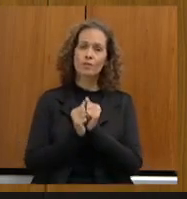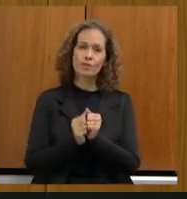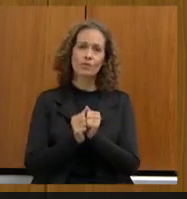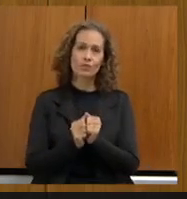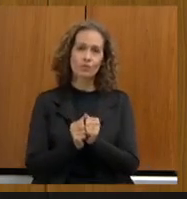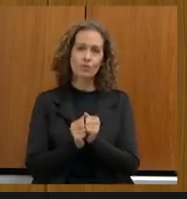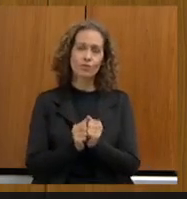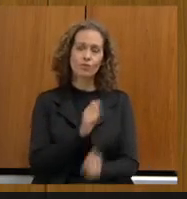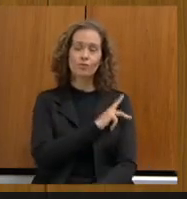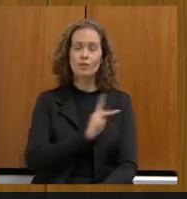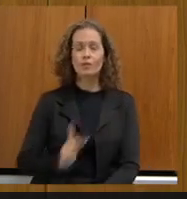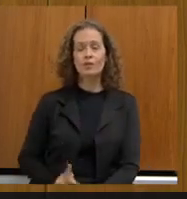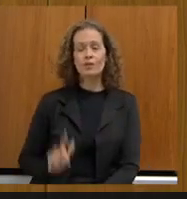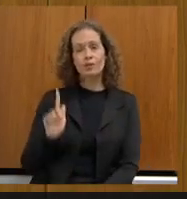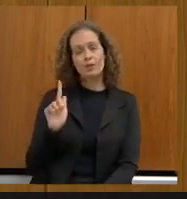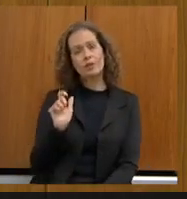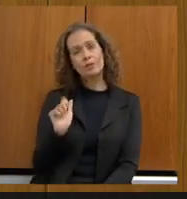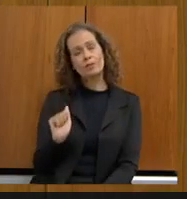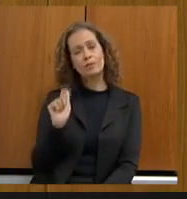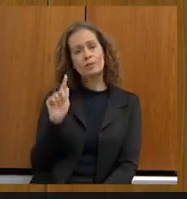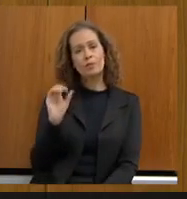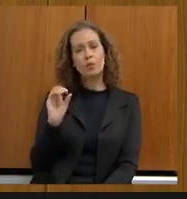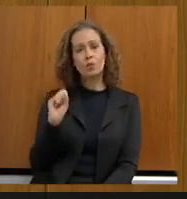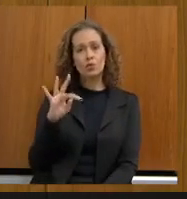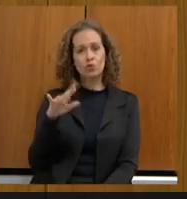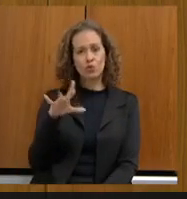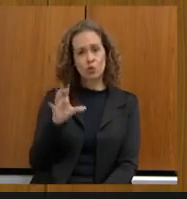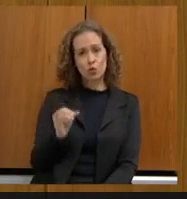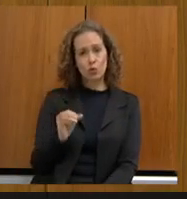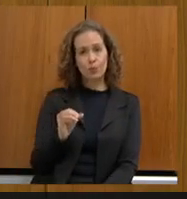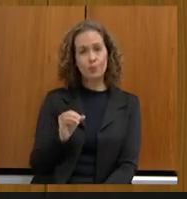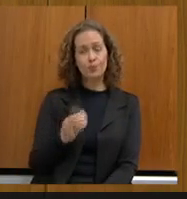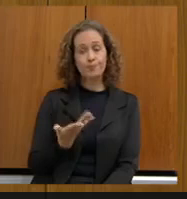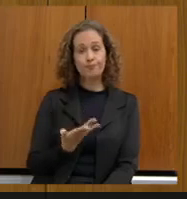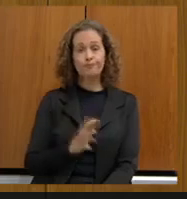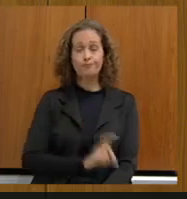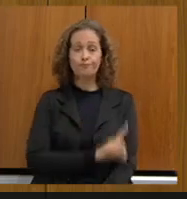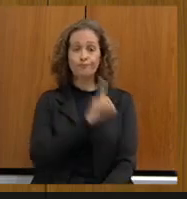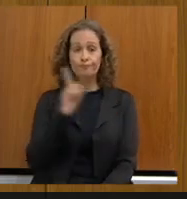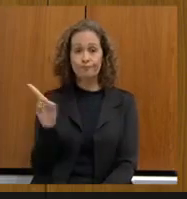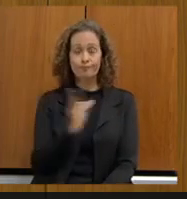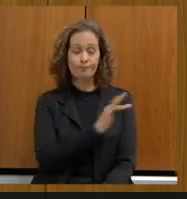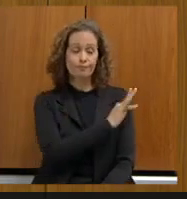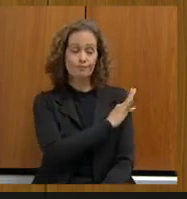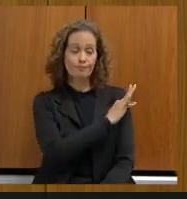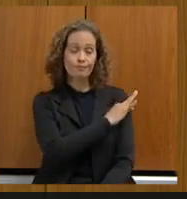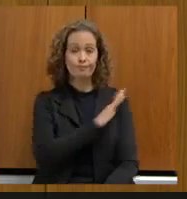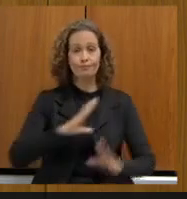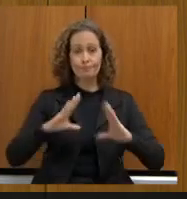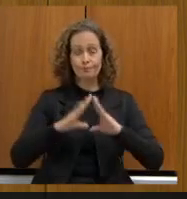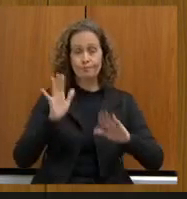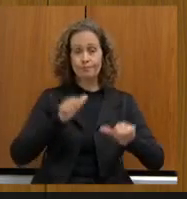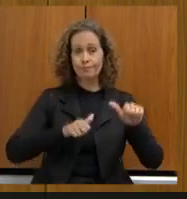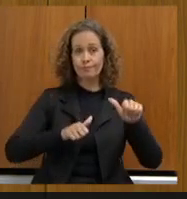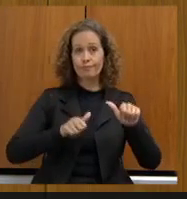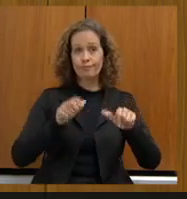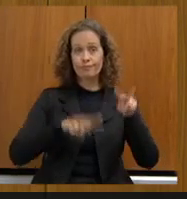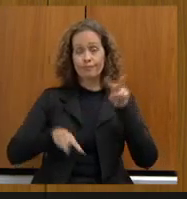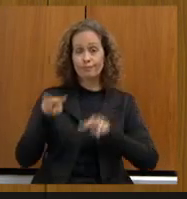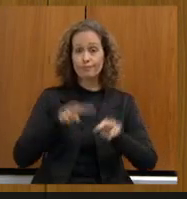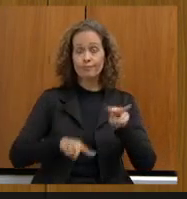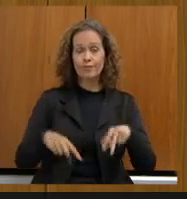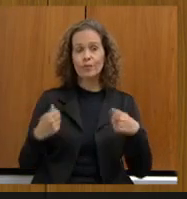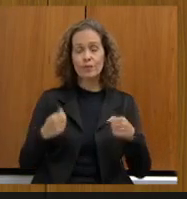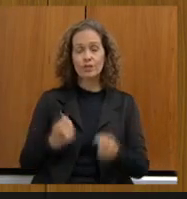Agostinho Patrus para que o dia do Assembleia fiscaliza da condição de Segurança Pública possa ser feita em duas